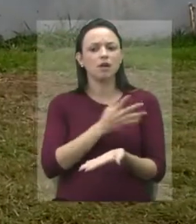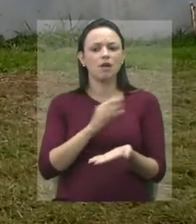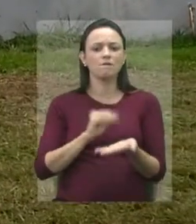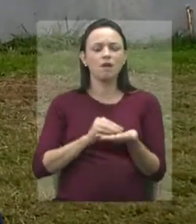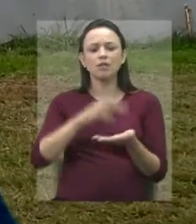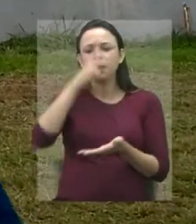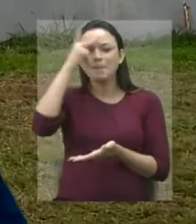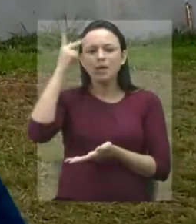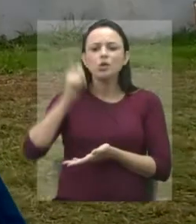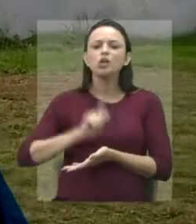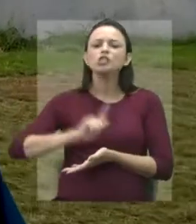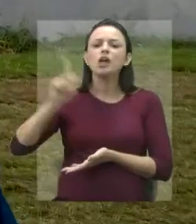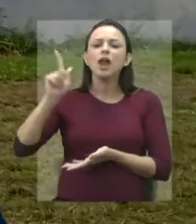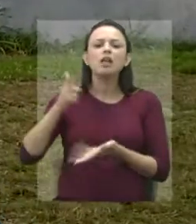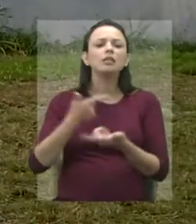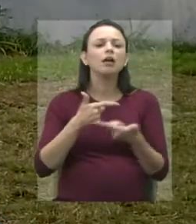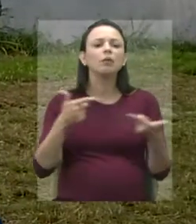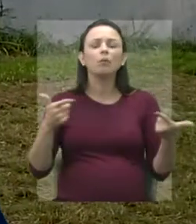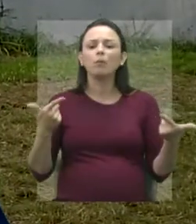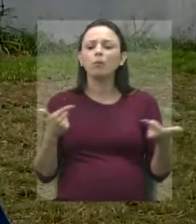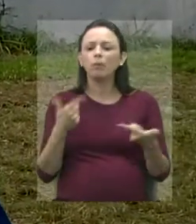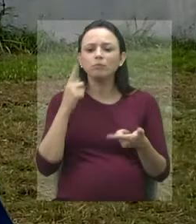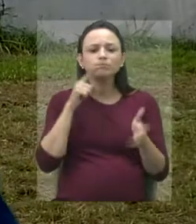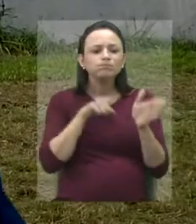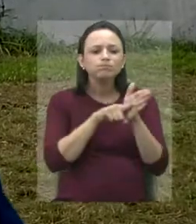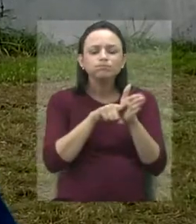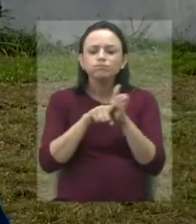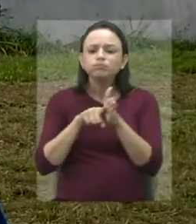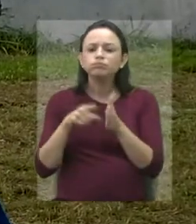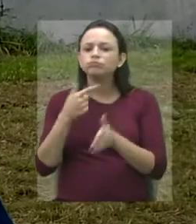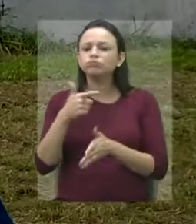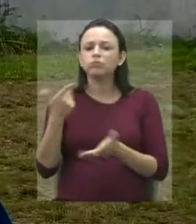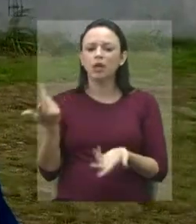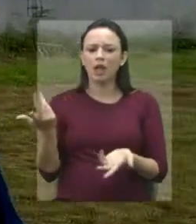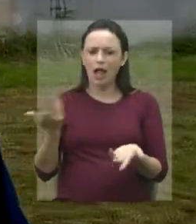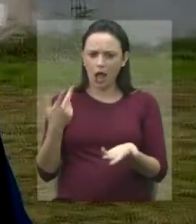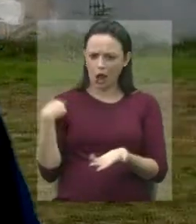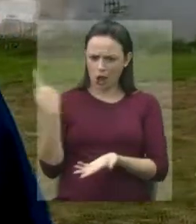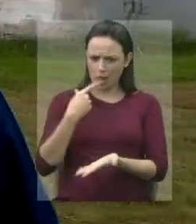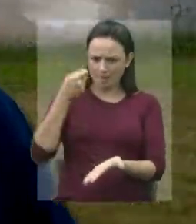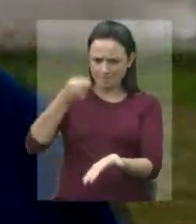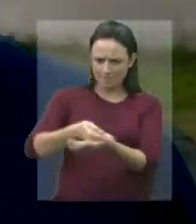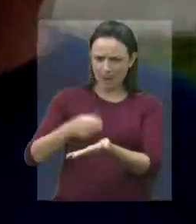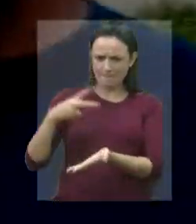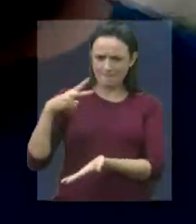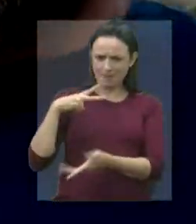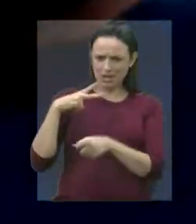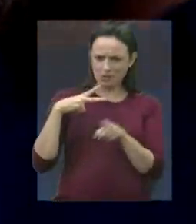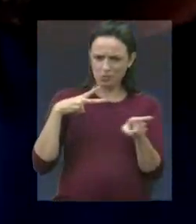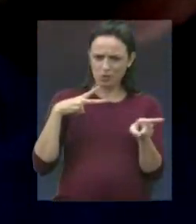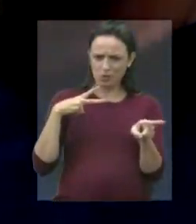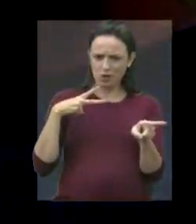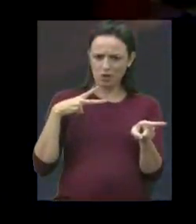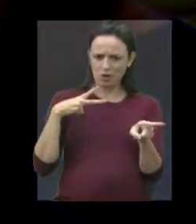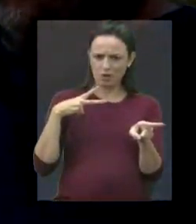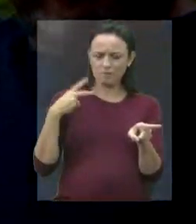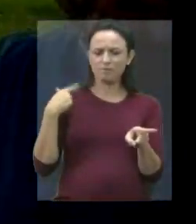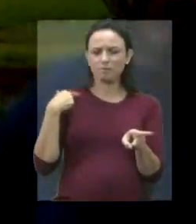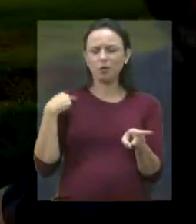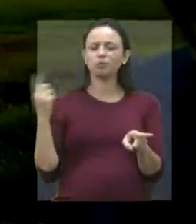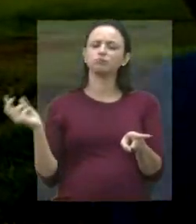gerencia? Nós vamos pagar particular agora? E eu vim ver em loco